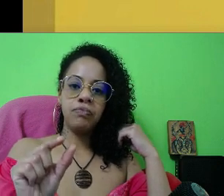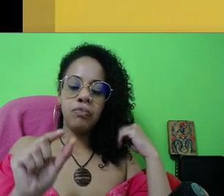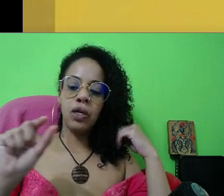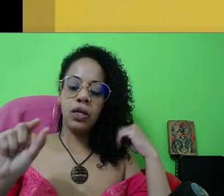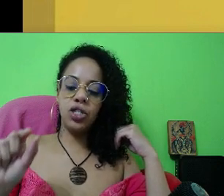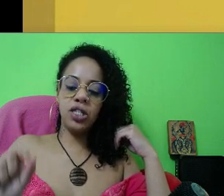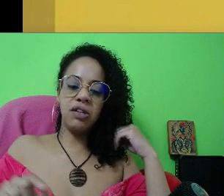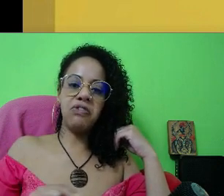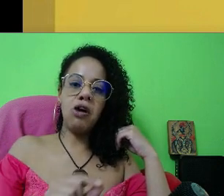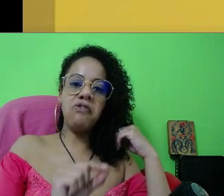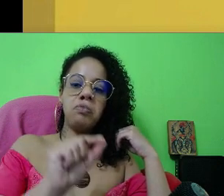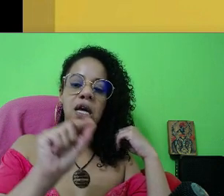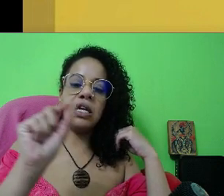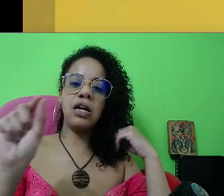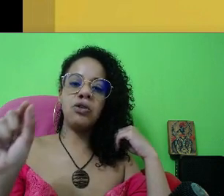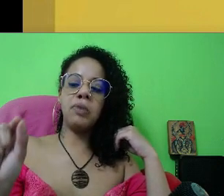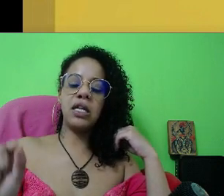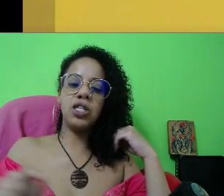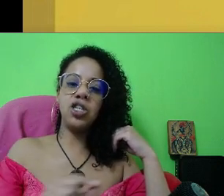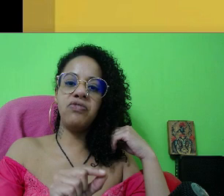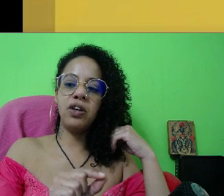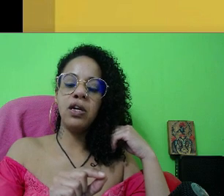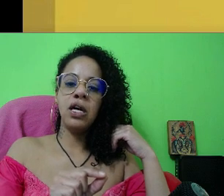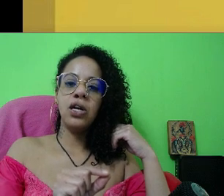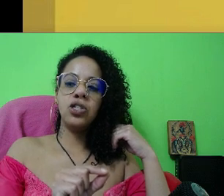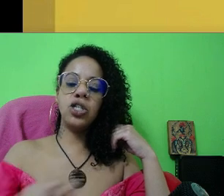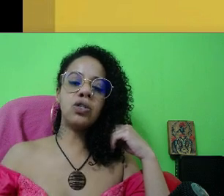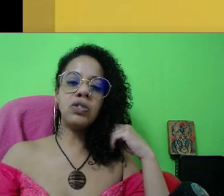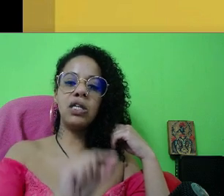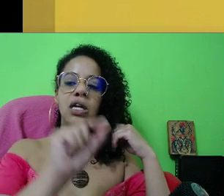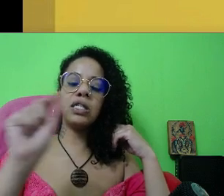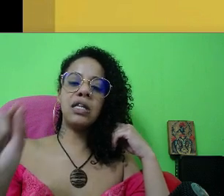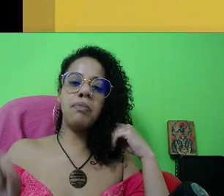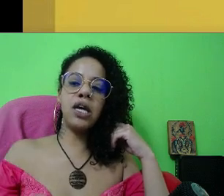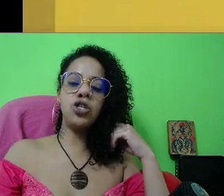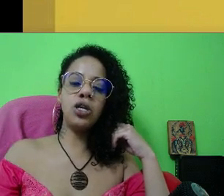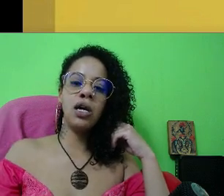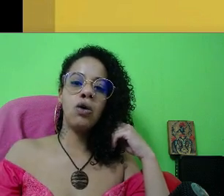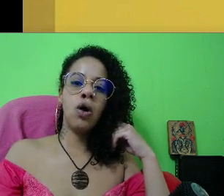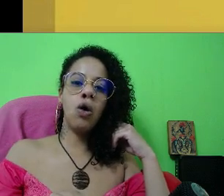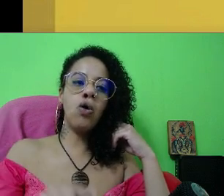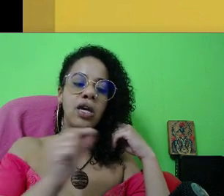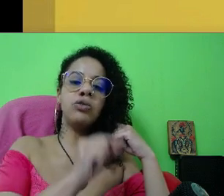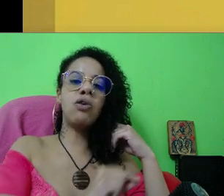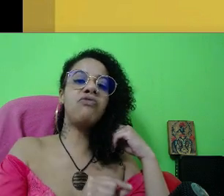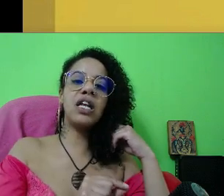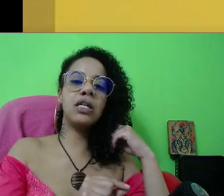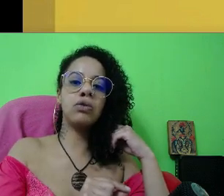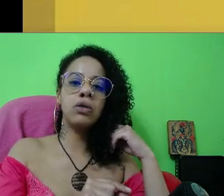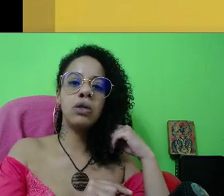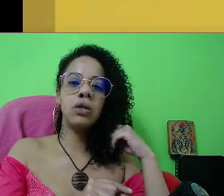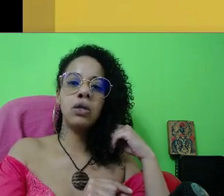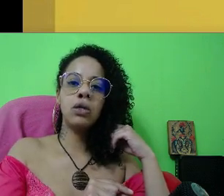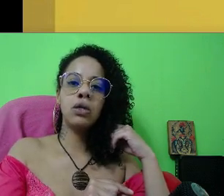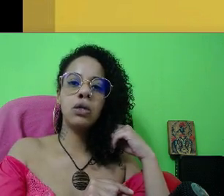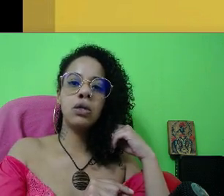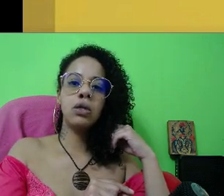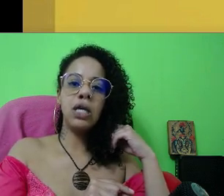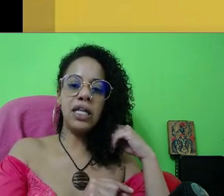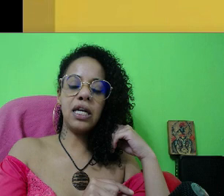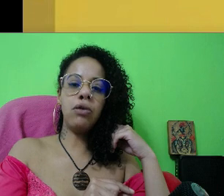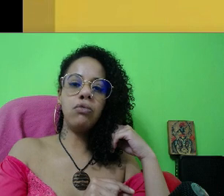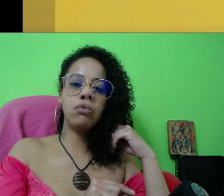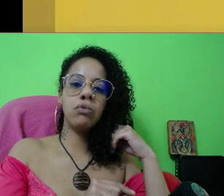fala desenvolve uma linha argumentativa desconsiderando exatamente o que eu estou falando